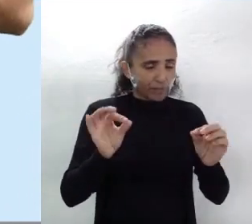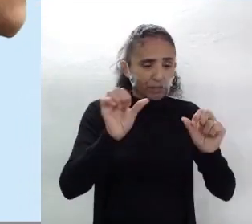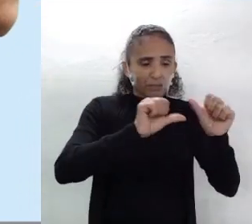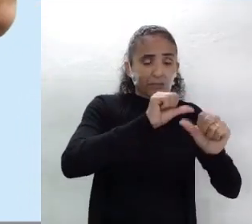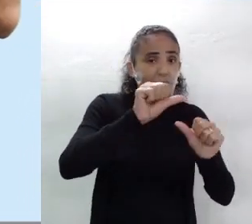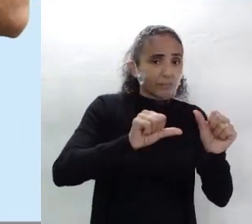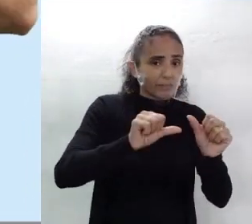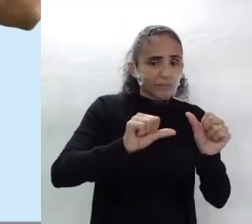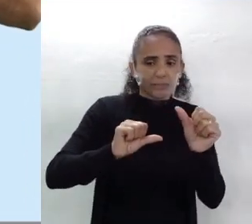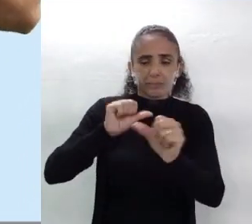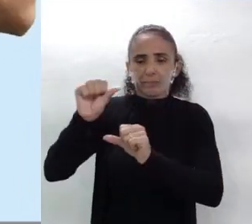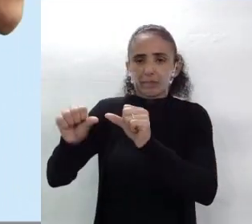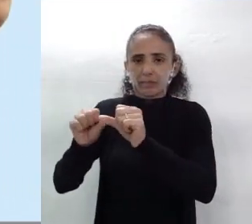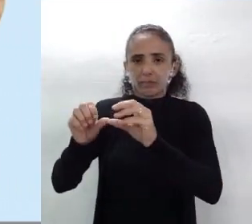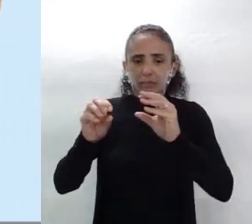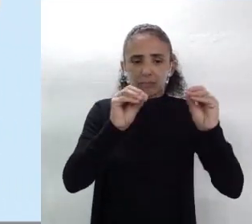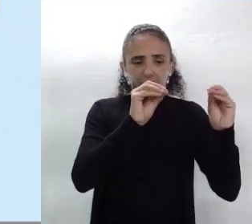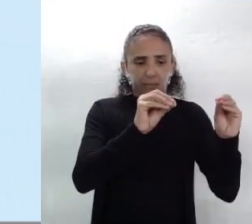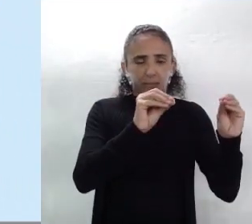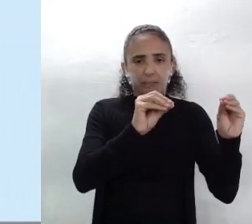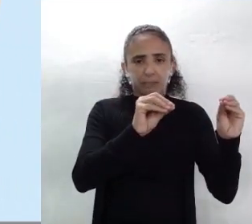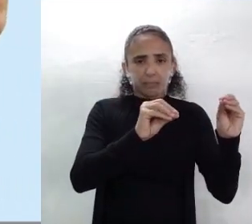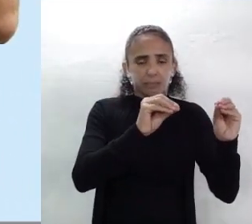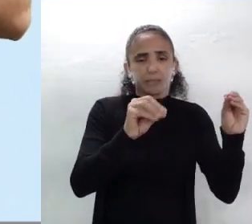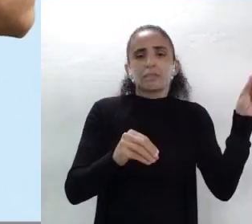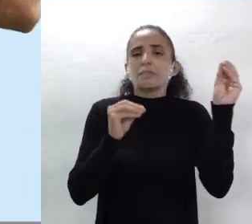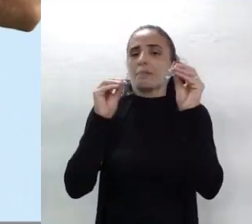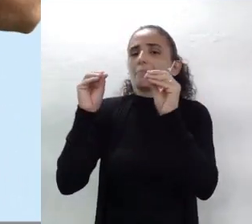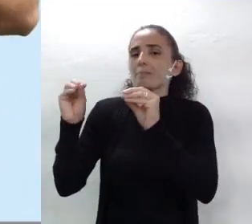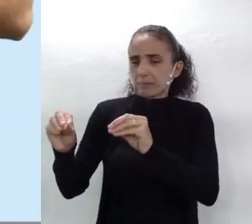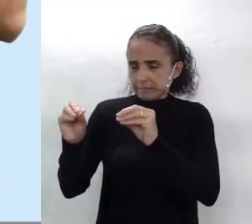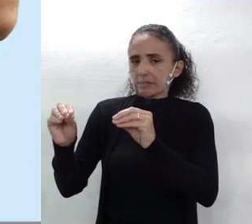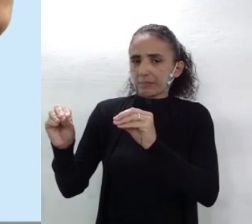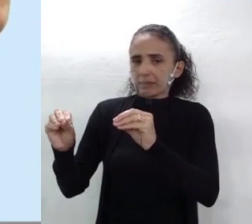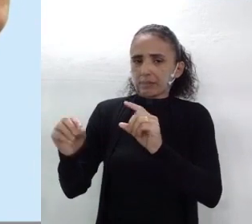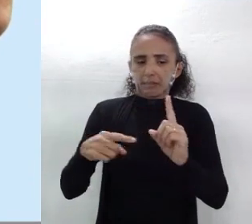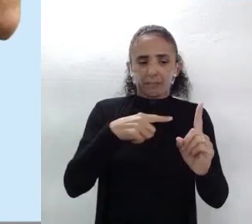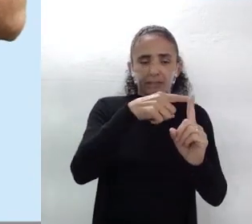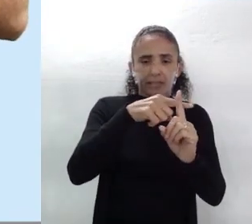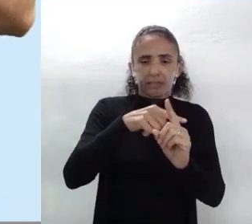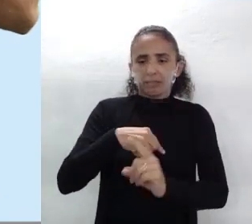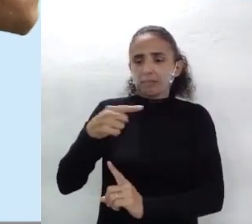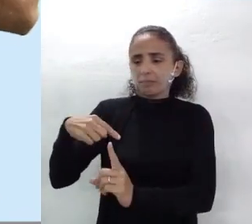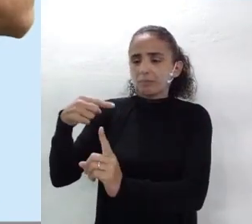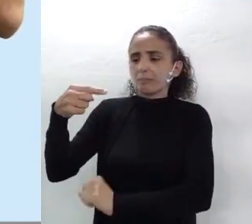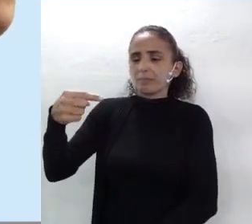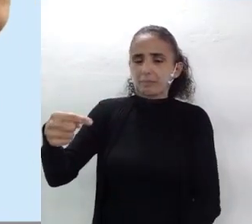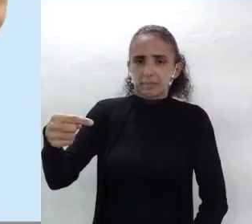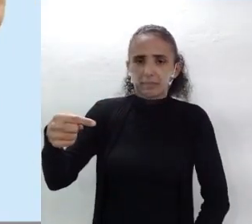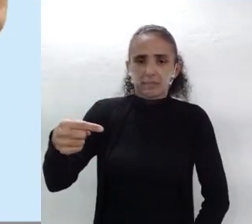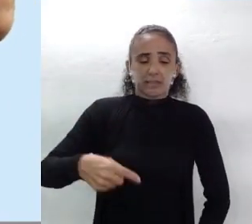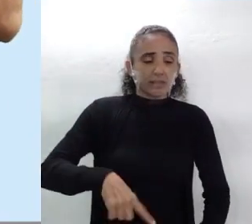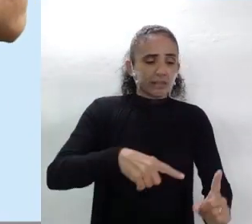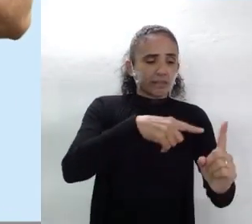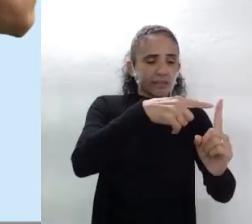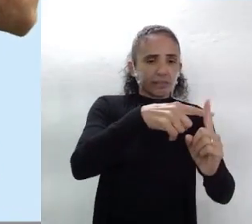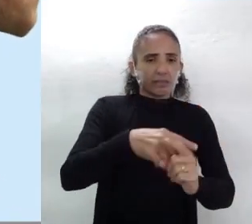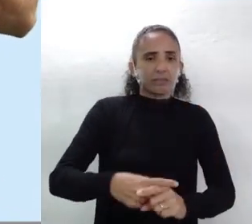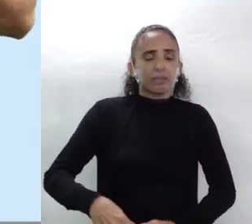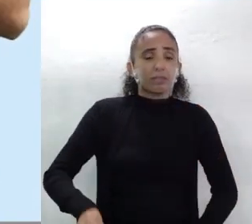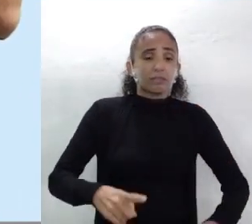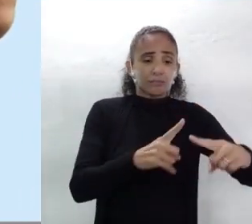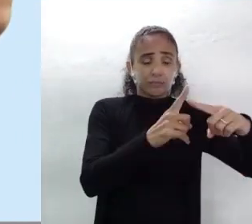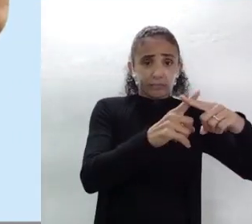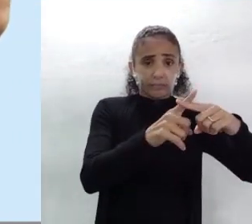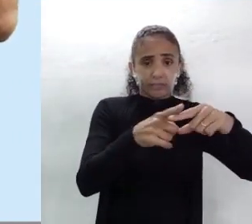um lado para o outro. Desse lado, se for mais, passa a menos. Se for menos, passa a mais. Se for vezes, passa a